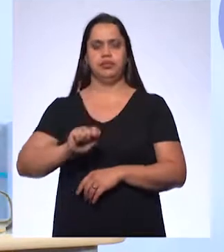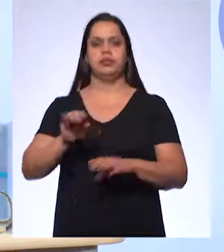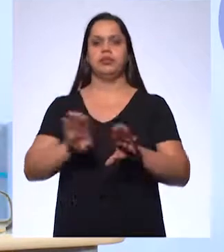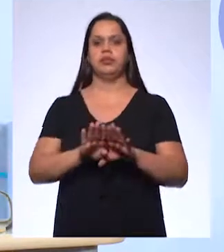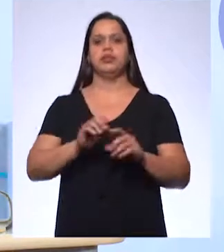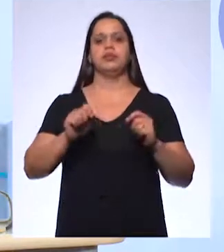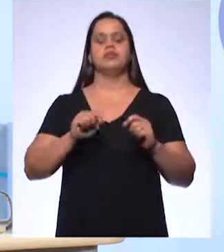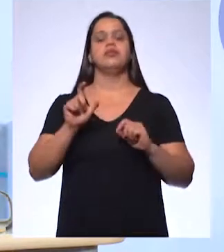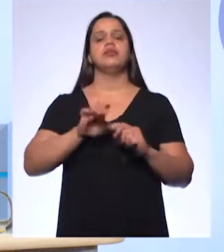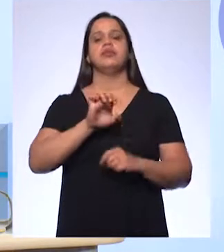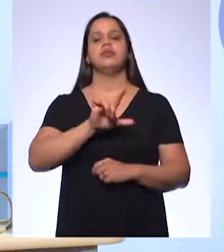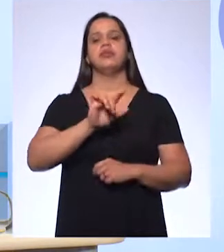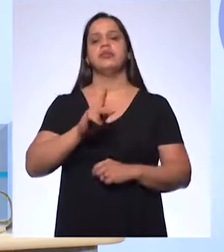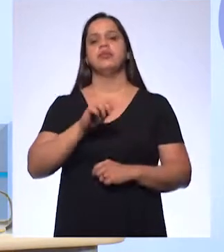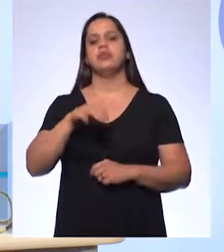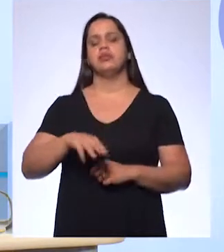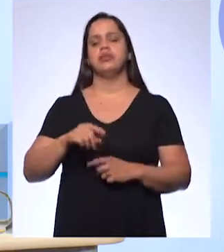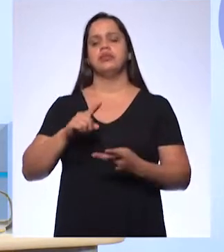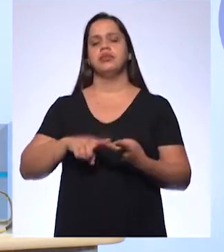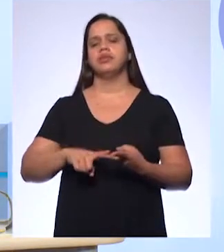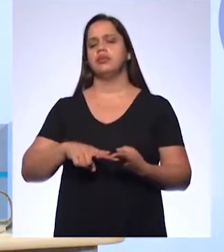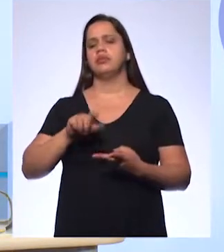também, o Adriel.